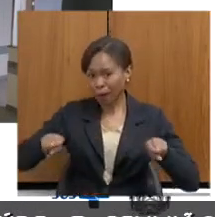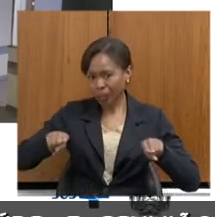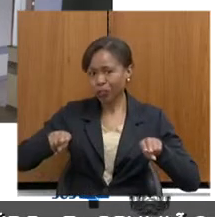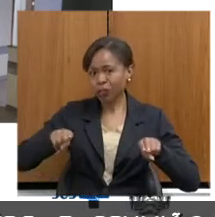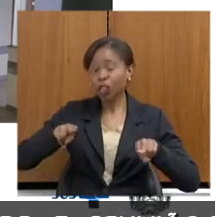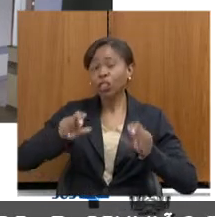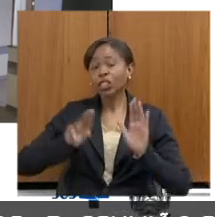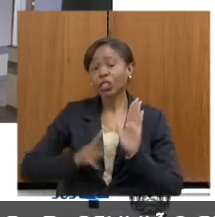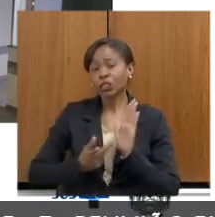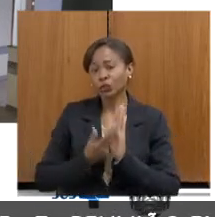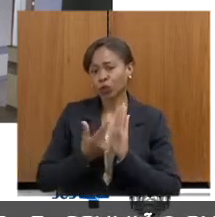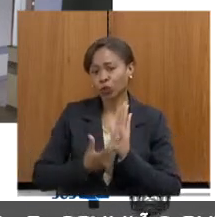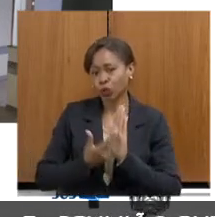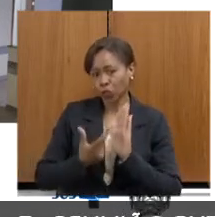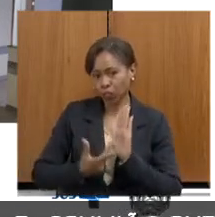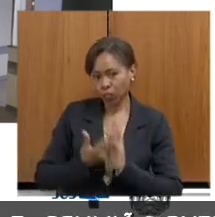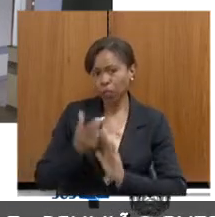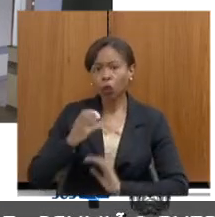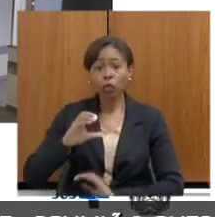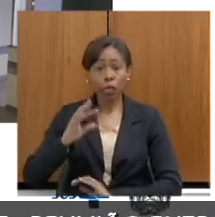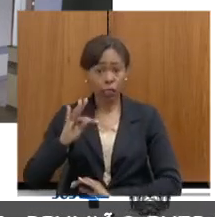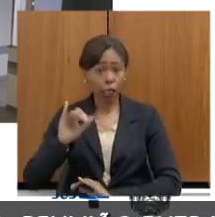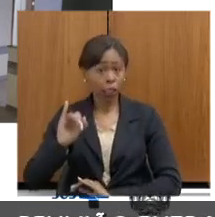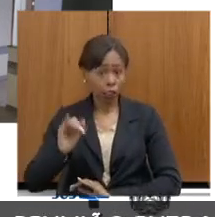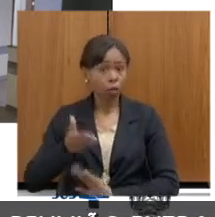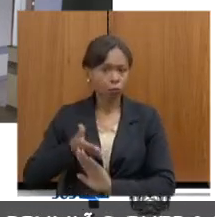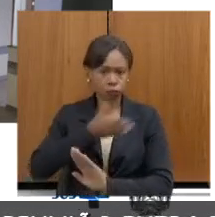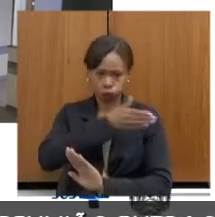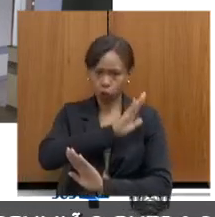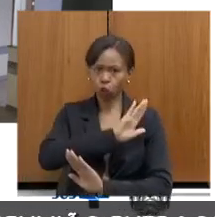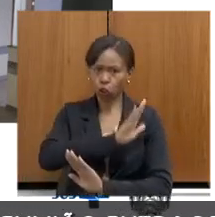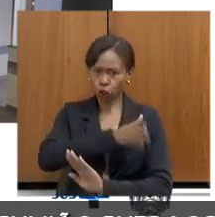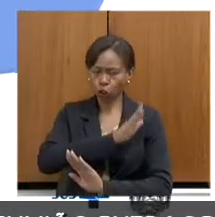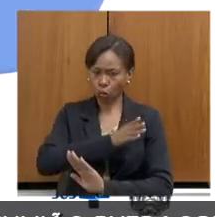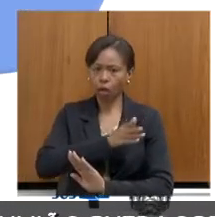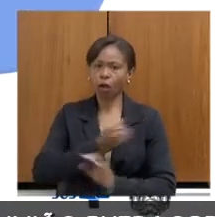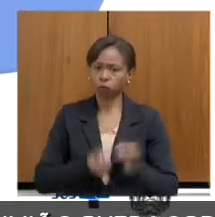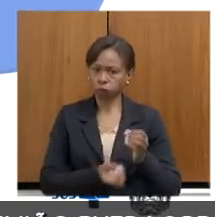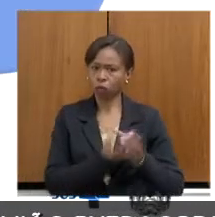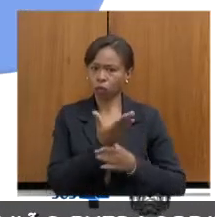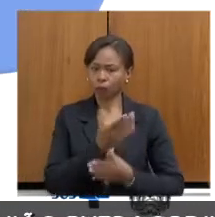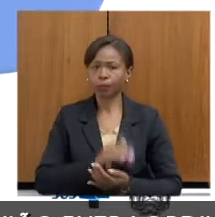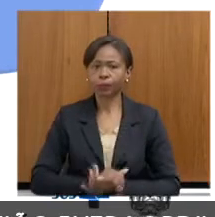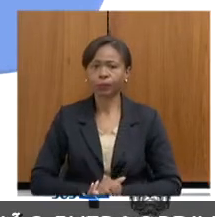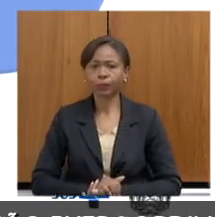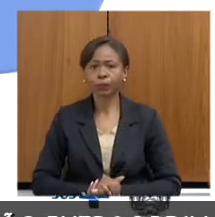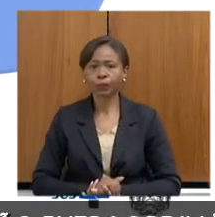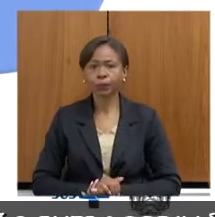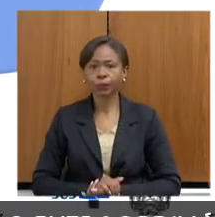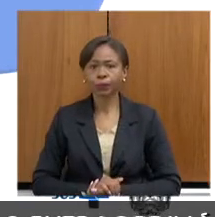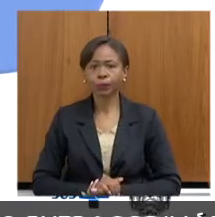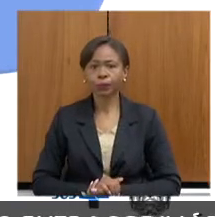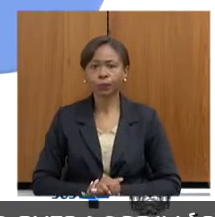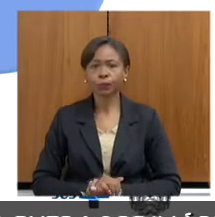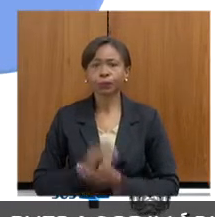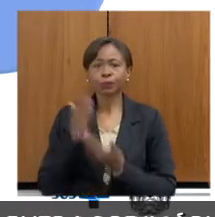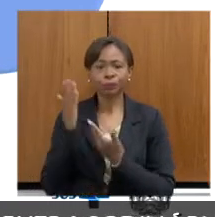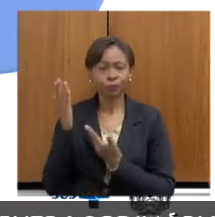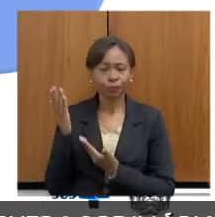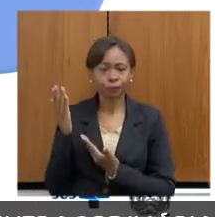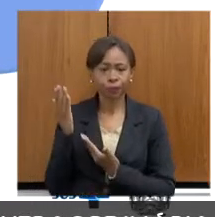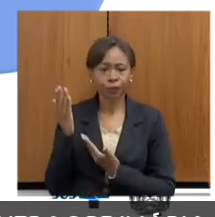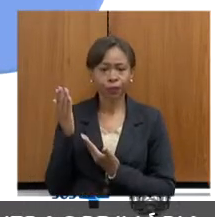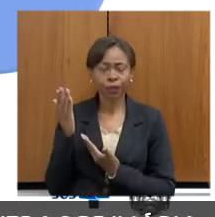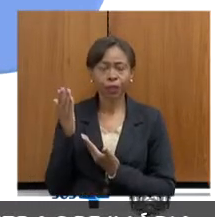milhões e meio que o CT já foi um criado entregue na pandemia 40 leitos pode passar a maternidade Odete Valadares novo